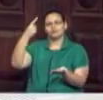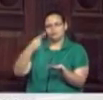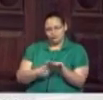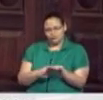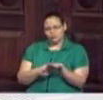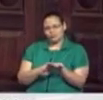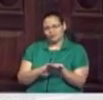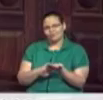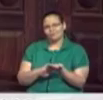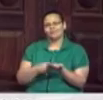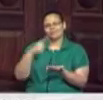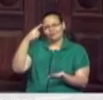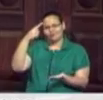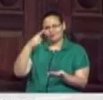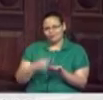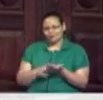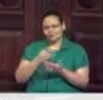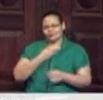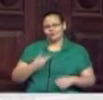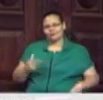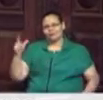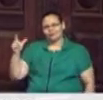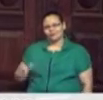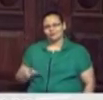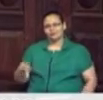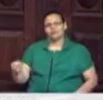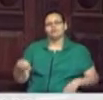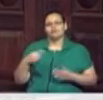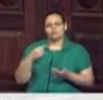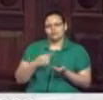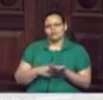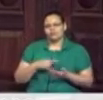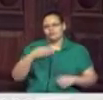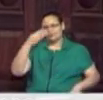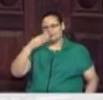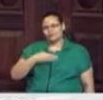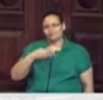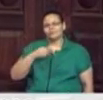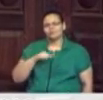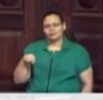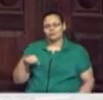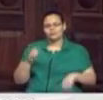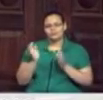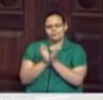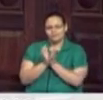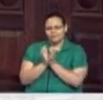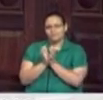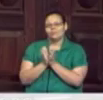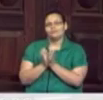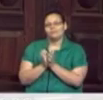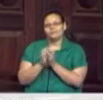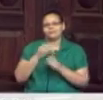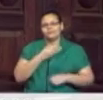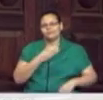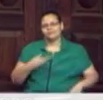comprometimento. Comprometimento do governo e comprometimento da bancada governista com a FETRANSPOR.